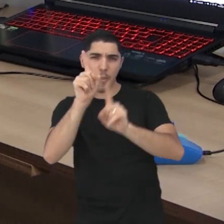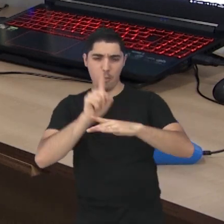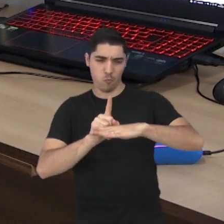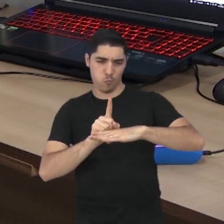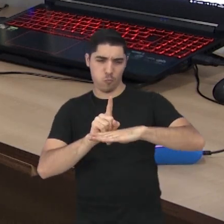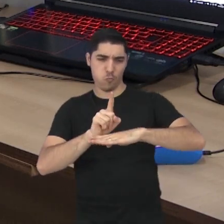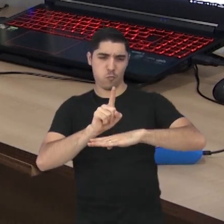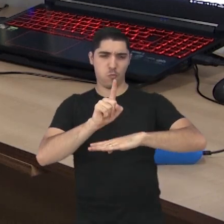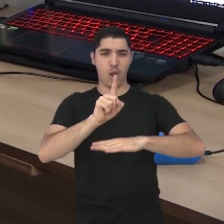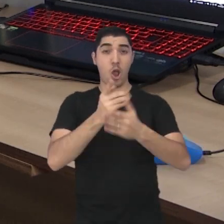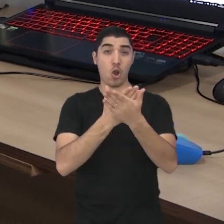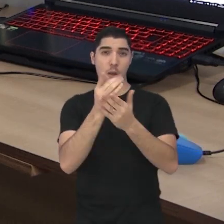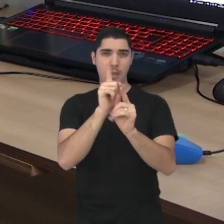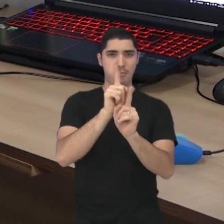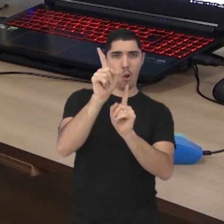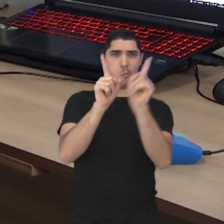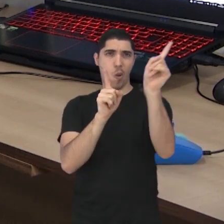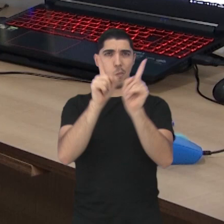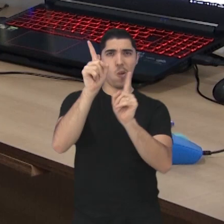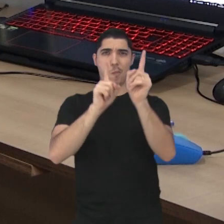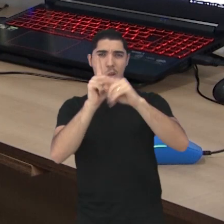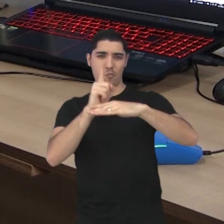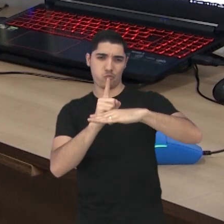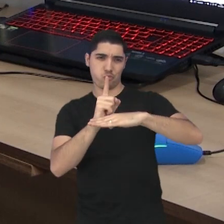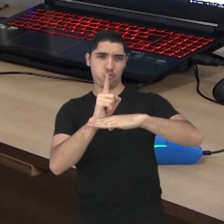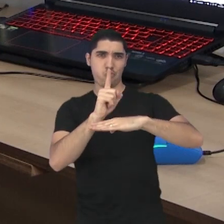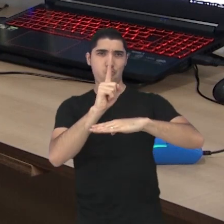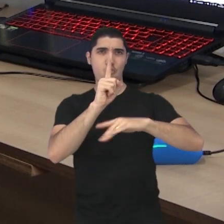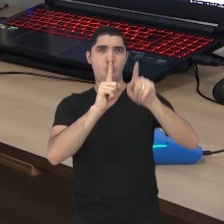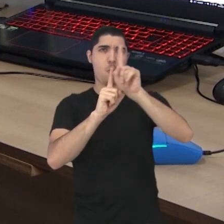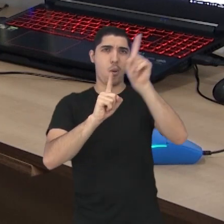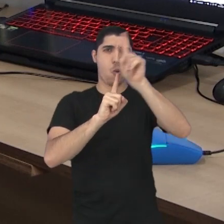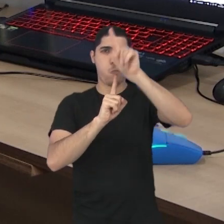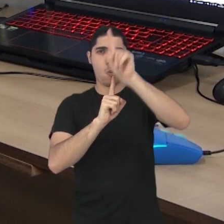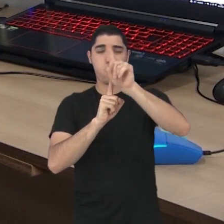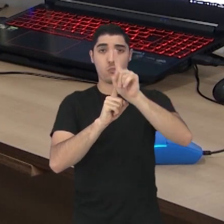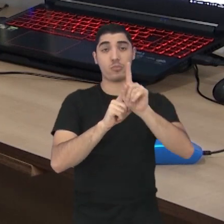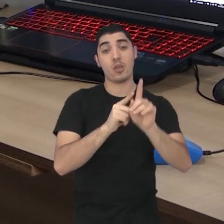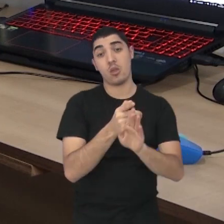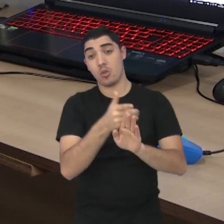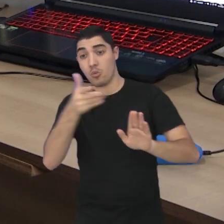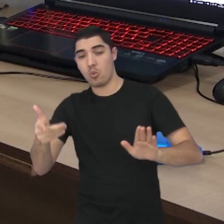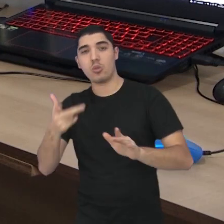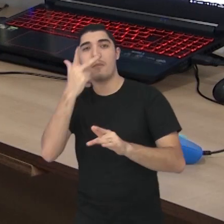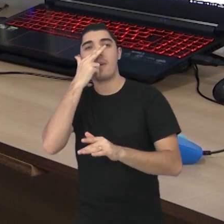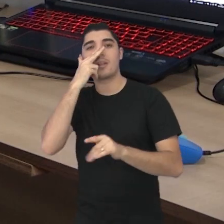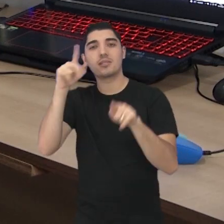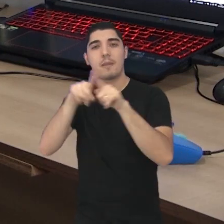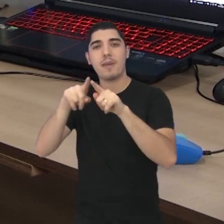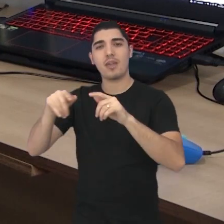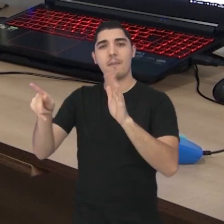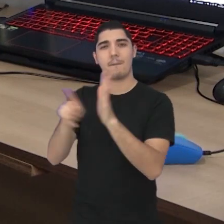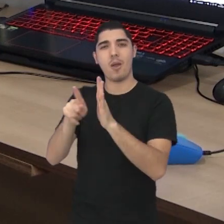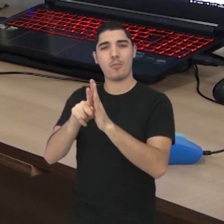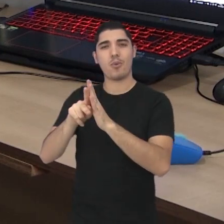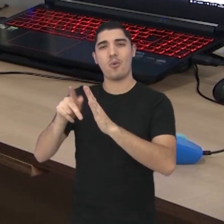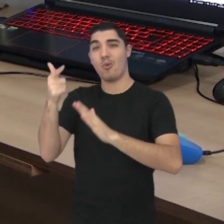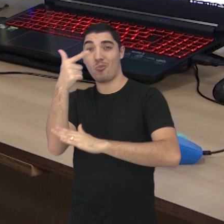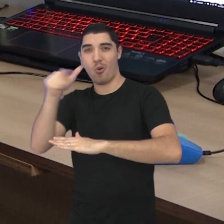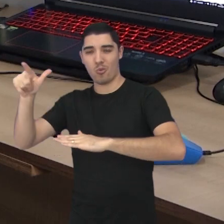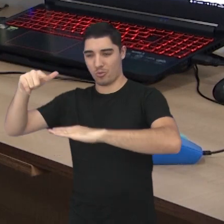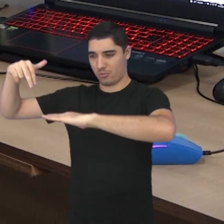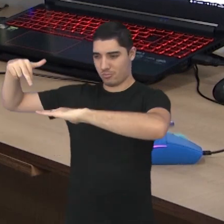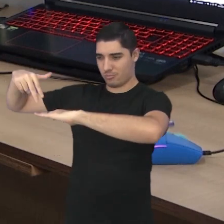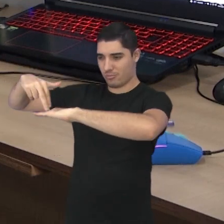Que o personagem vai subindo e vai combatendo os inimigos. E mistura com um gênero de plataforma, que são aqueles